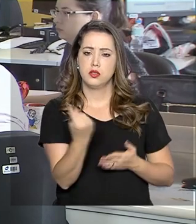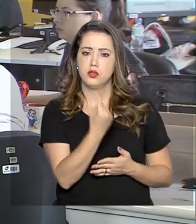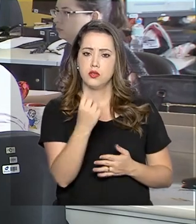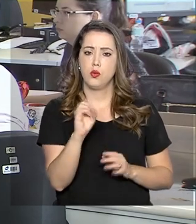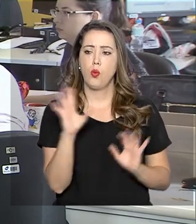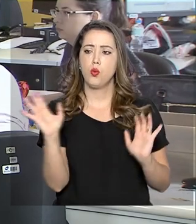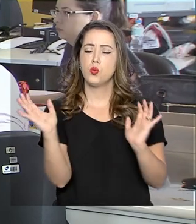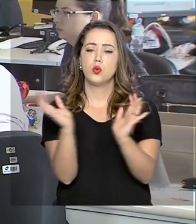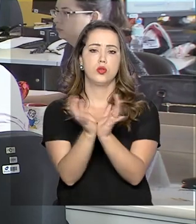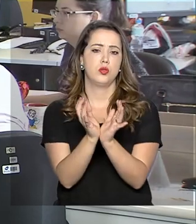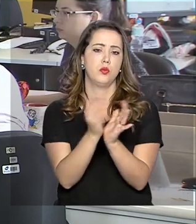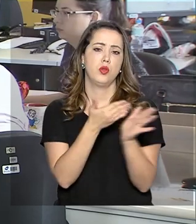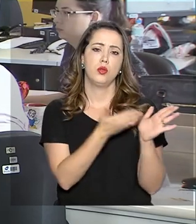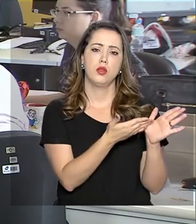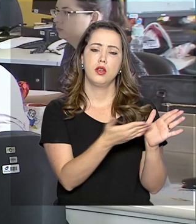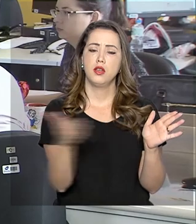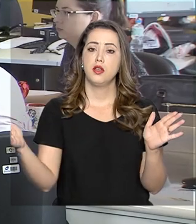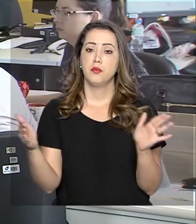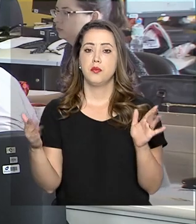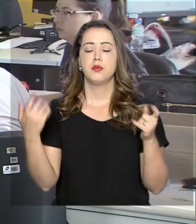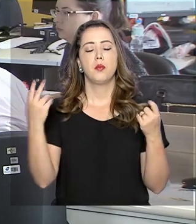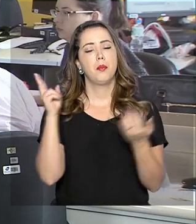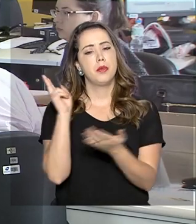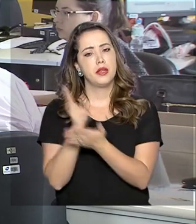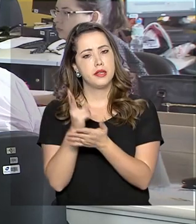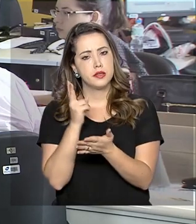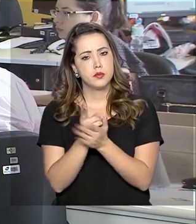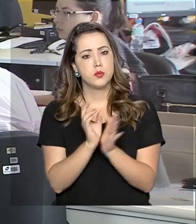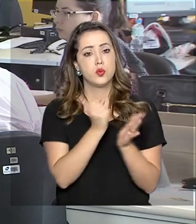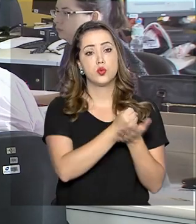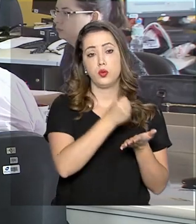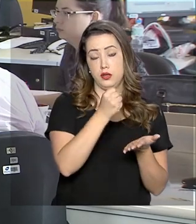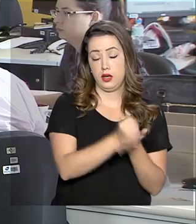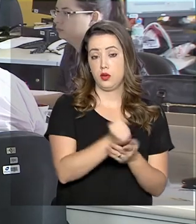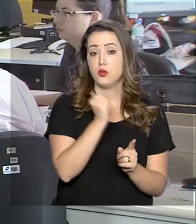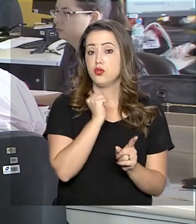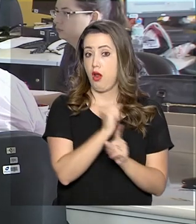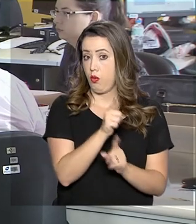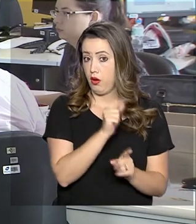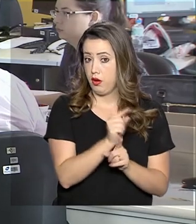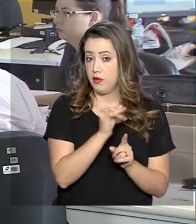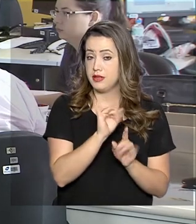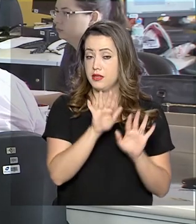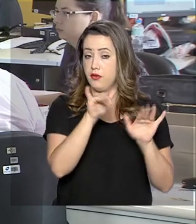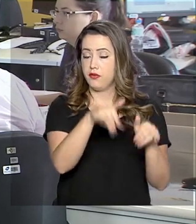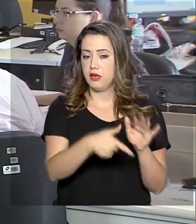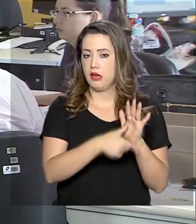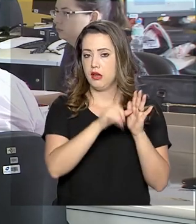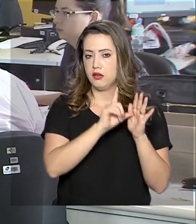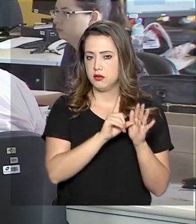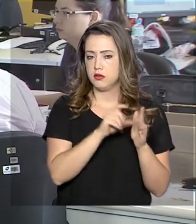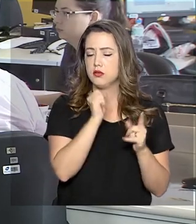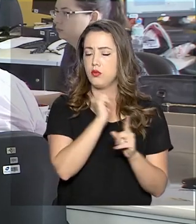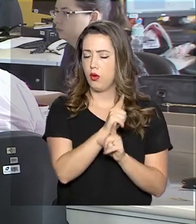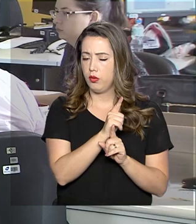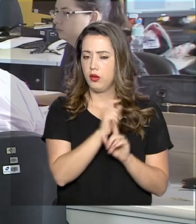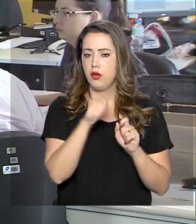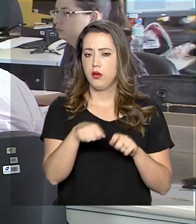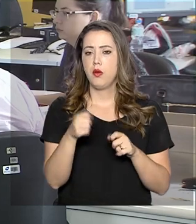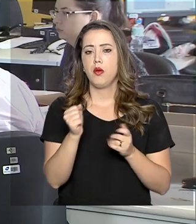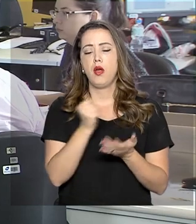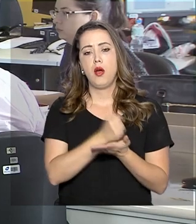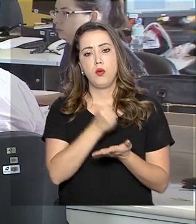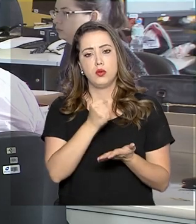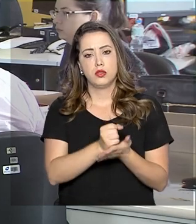O prazo de vigência deve ser o mesmo do contrato de aluguel e, se ocorrer o término antecipado da alocação, a